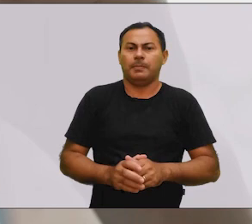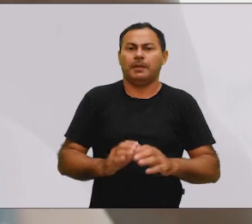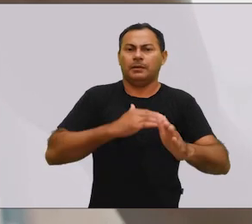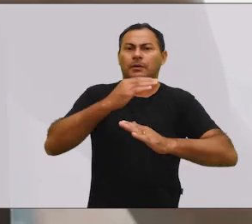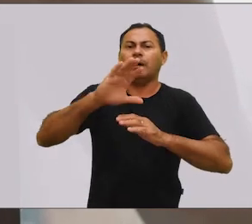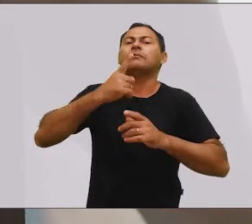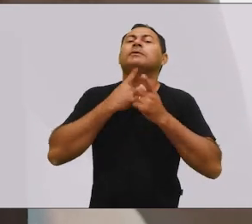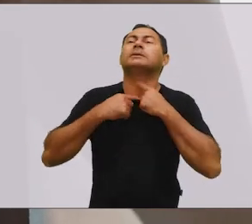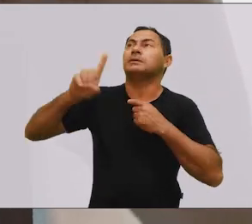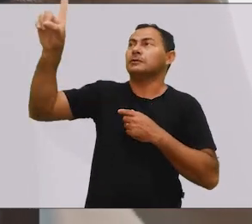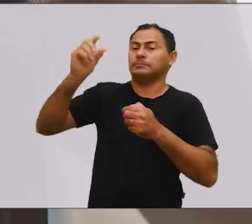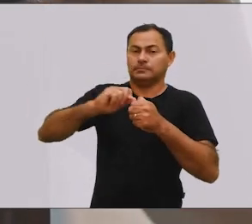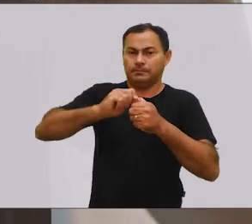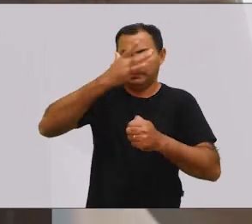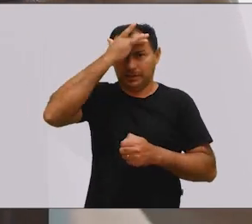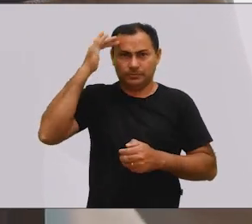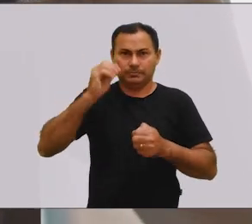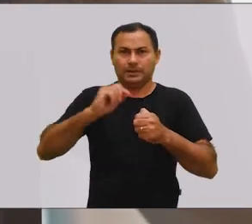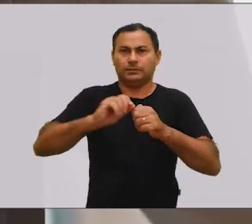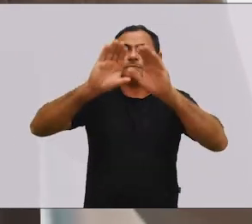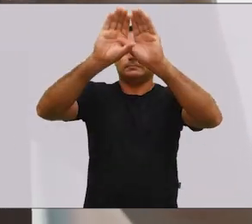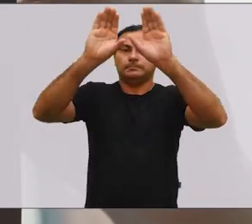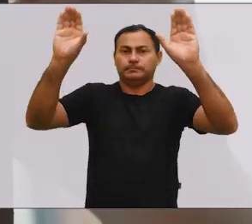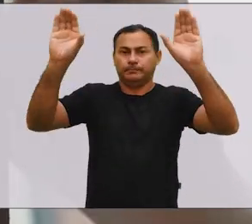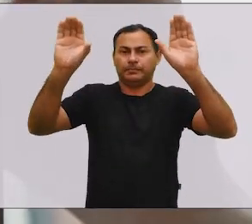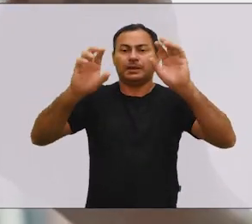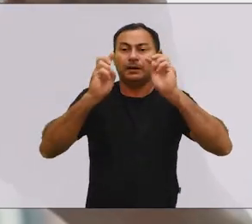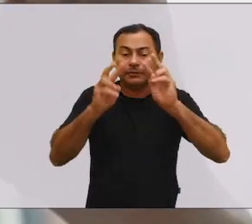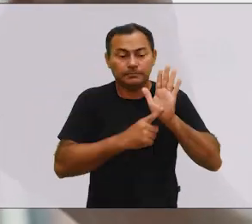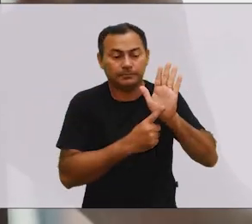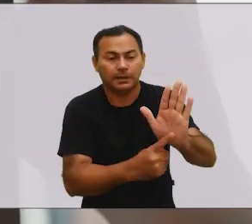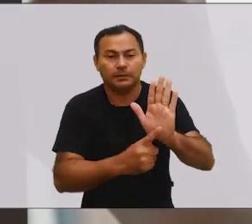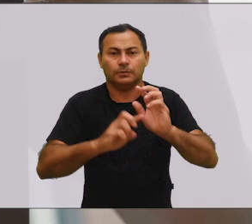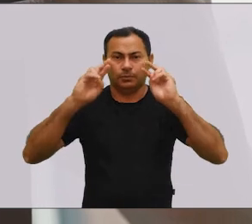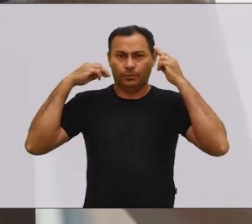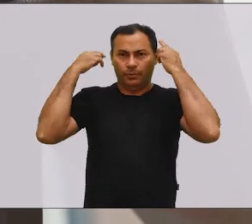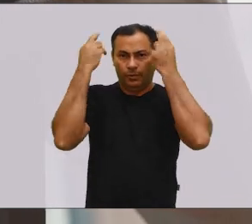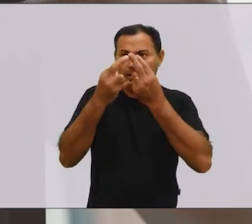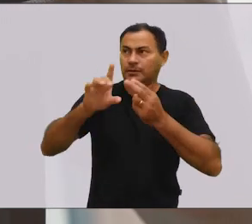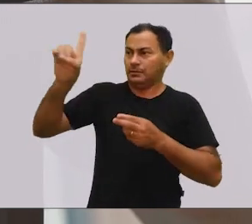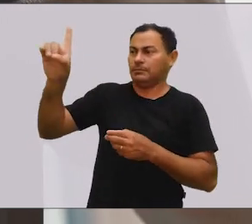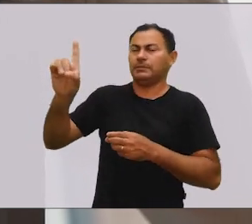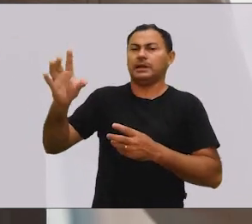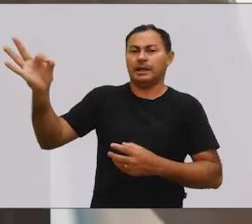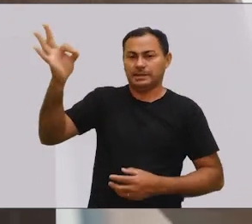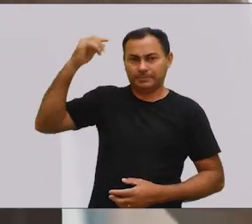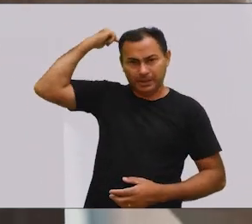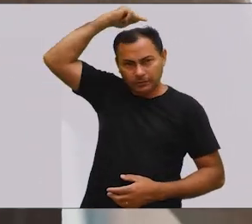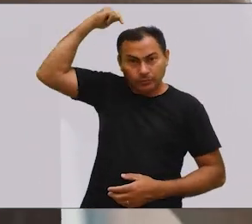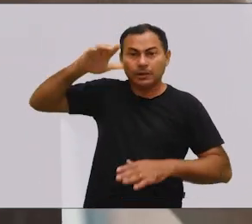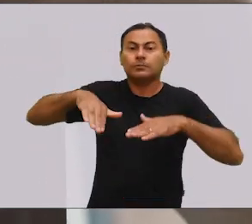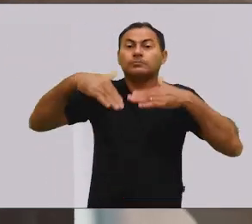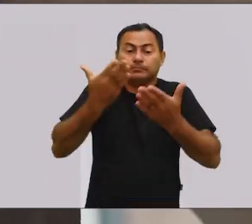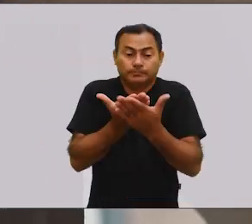Quando a vontade de Deus é feita através dos homens, como é feita no céu, vemos a manifestação do reino de Deus, um reino espiritual.